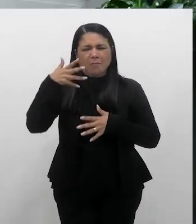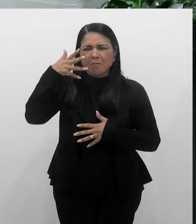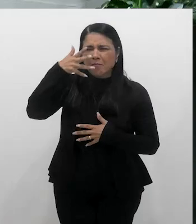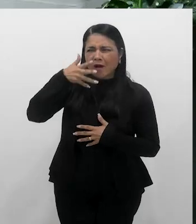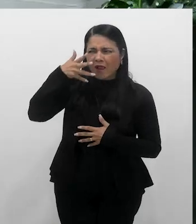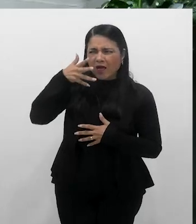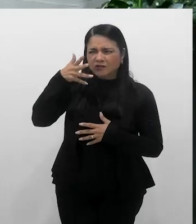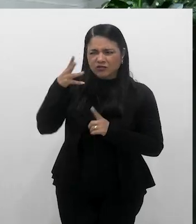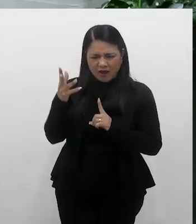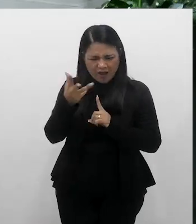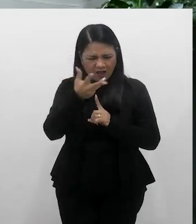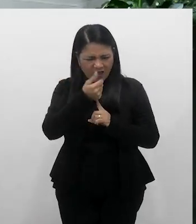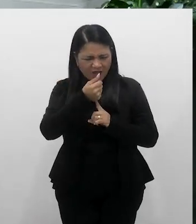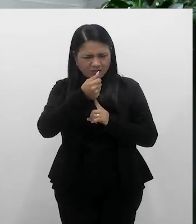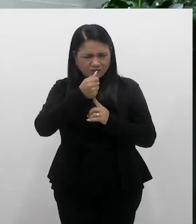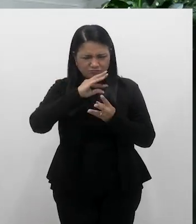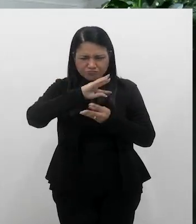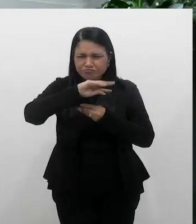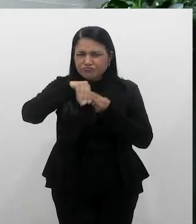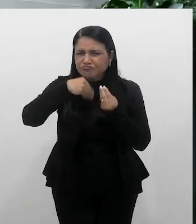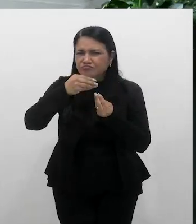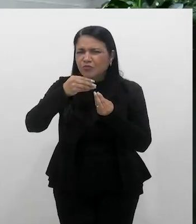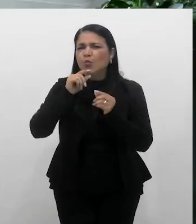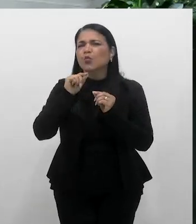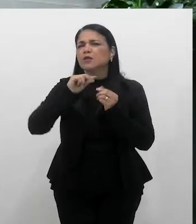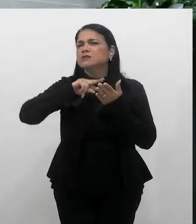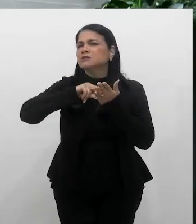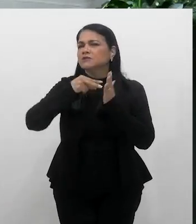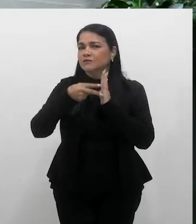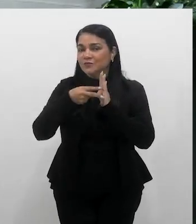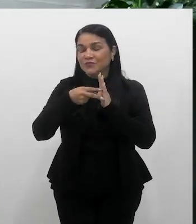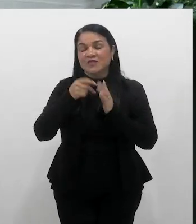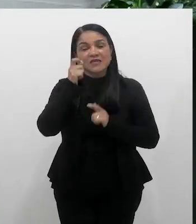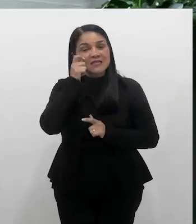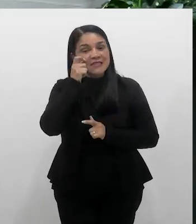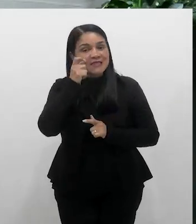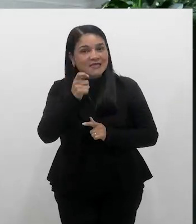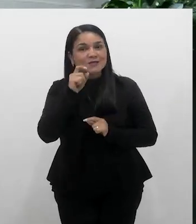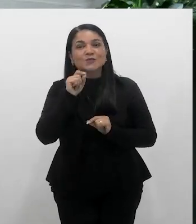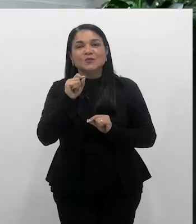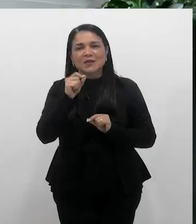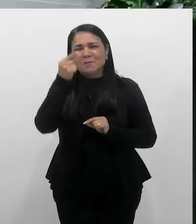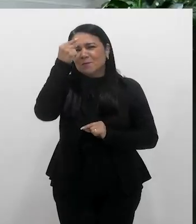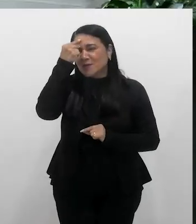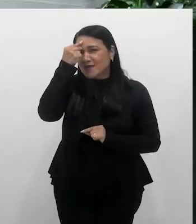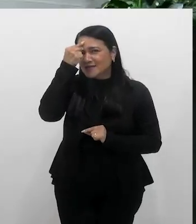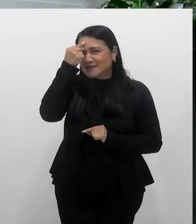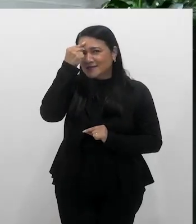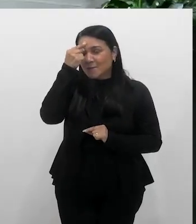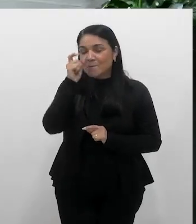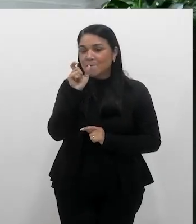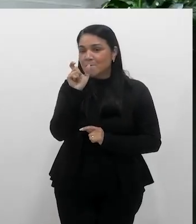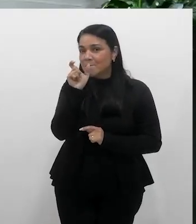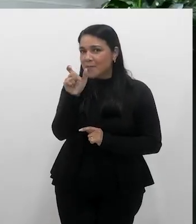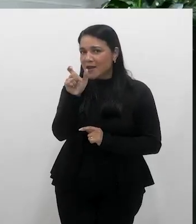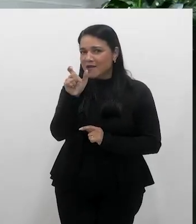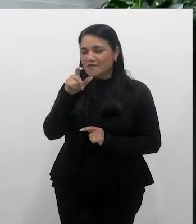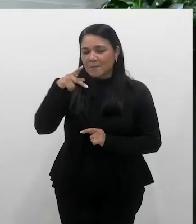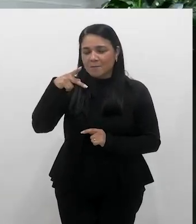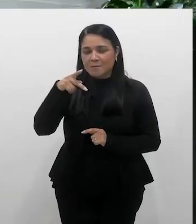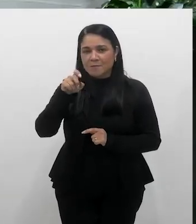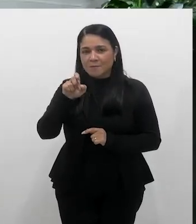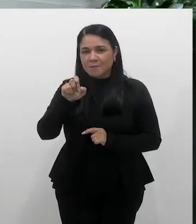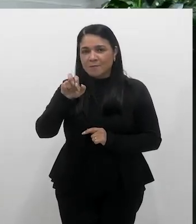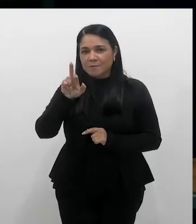palestra, arte com palestra, o que é isso? Uhum. Mas eu acho que é super interessante pensar que justamente tem a palavrinha performance que vem